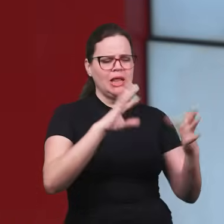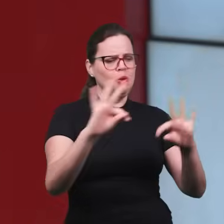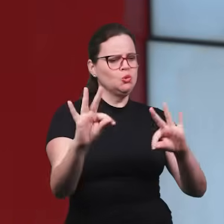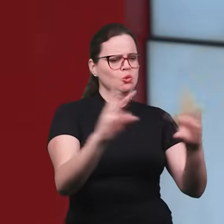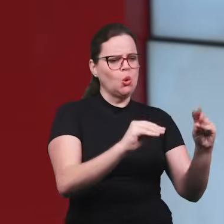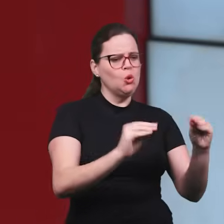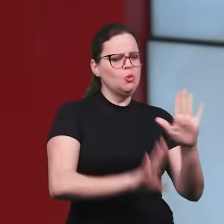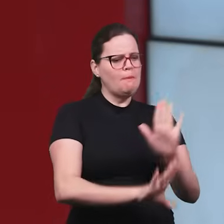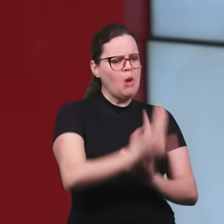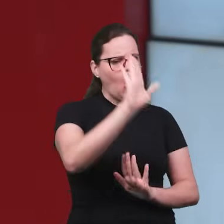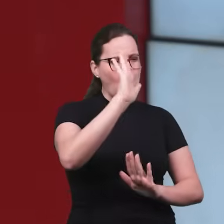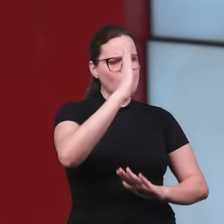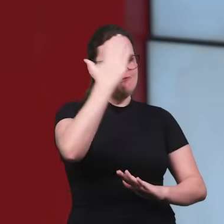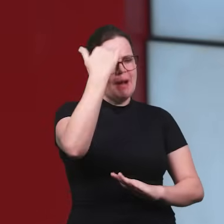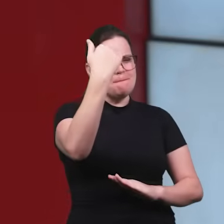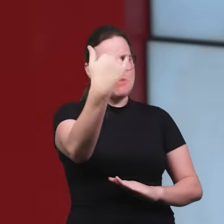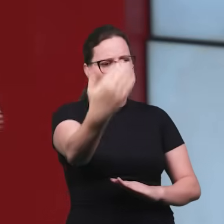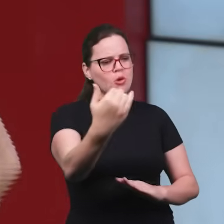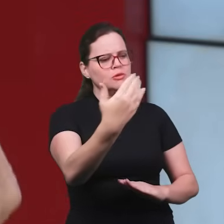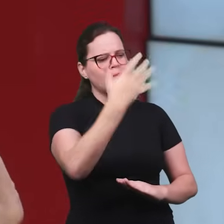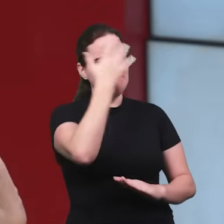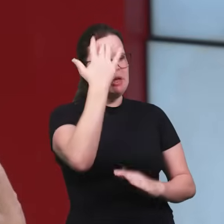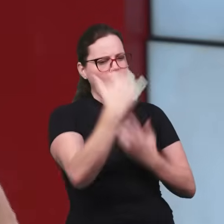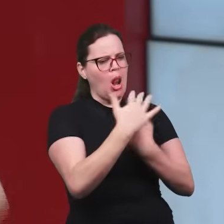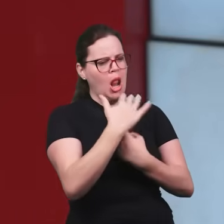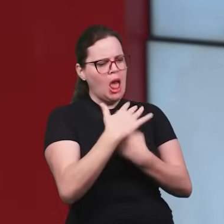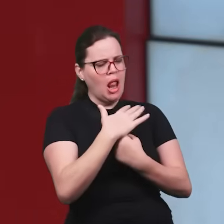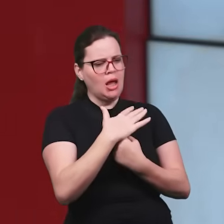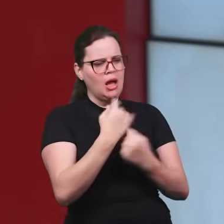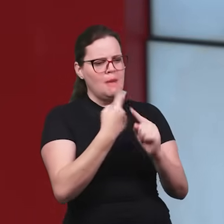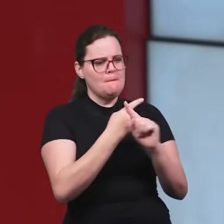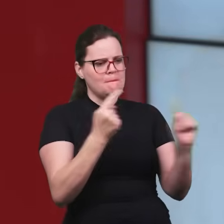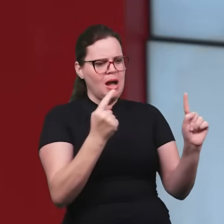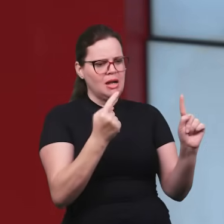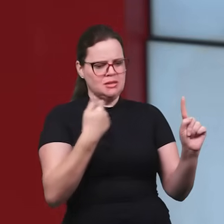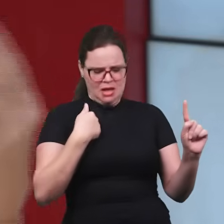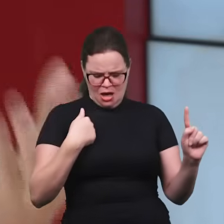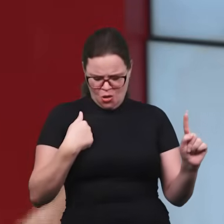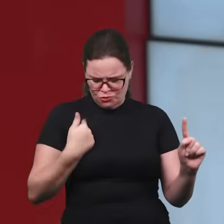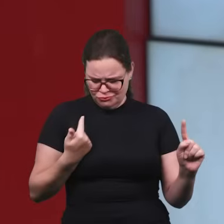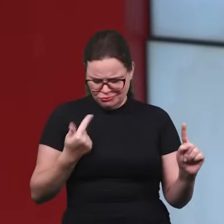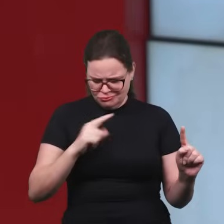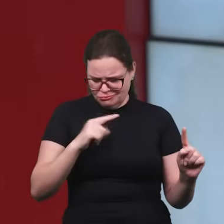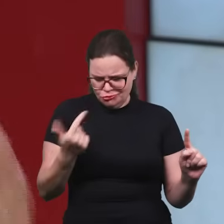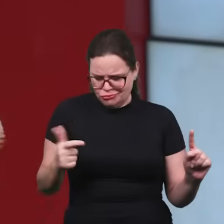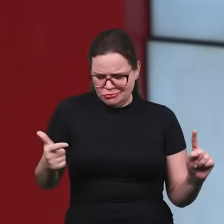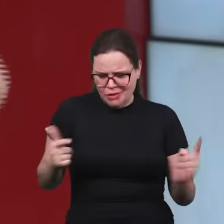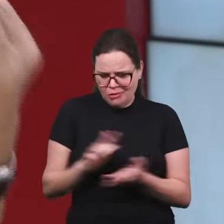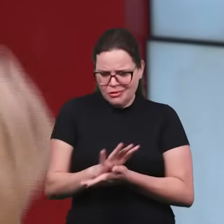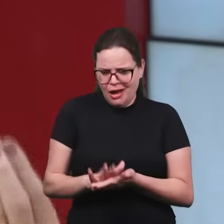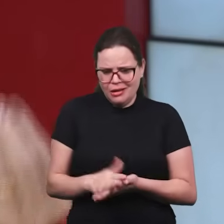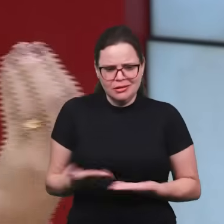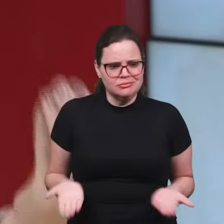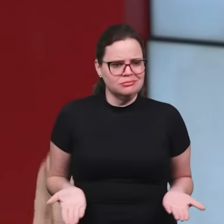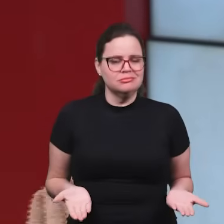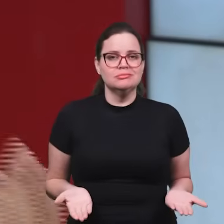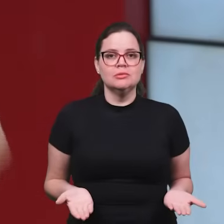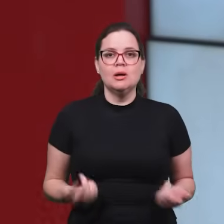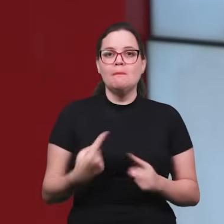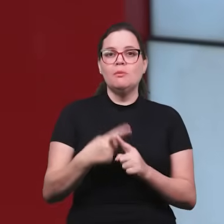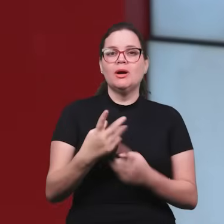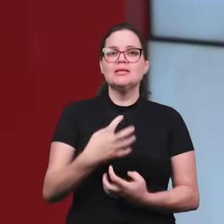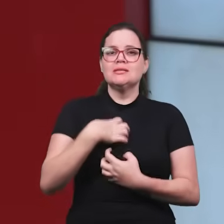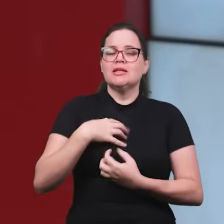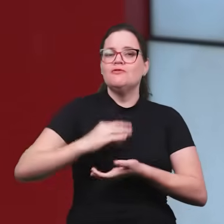amigos, sucesso profissional, fama, reconhecimento. Ela colocou, eu tenho tudo e não tenho nada. E esse nada que falta,